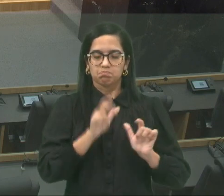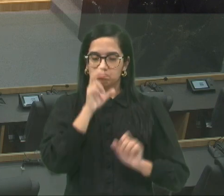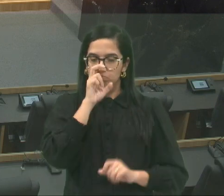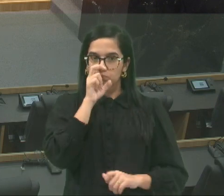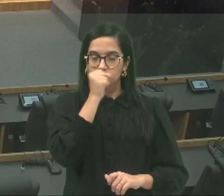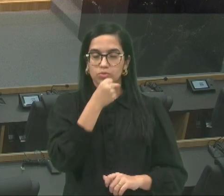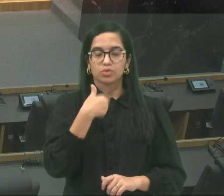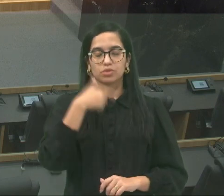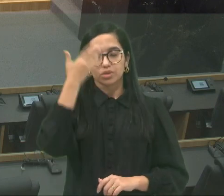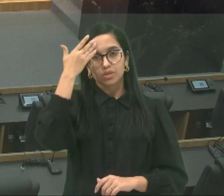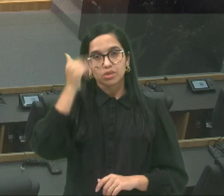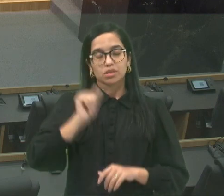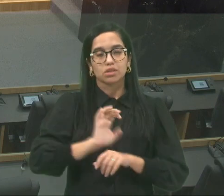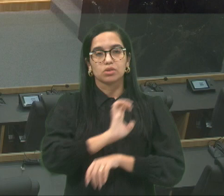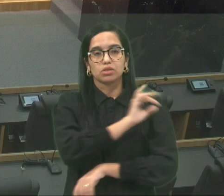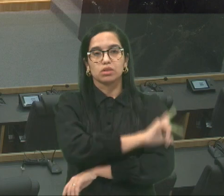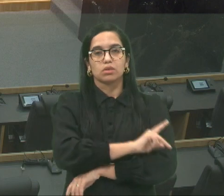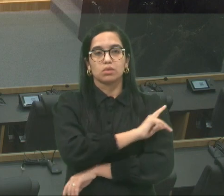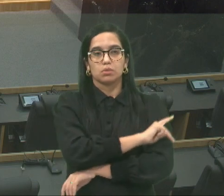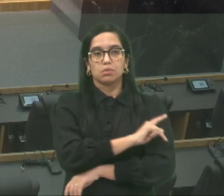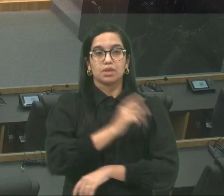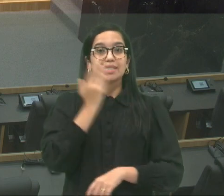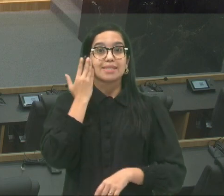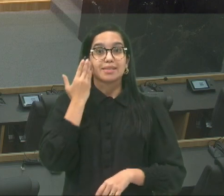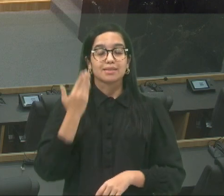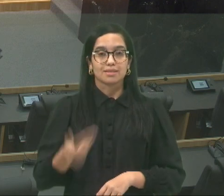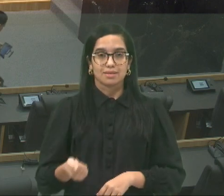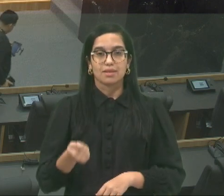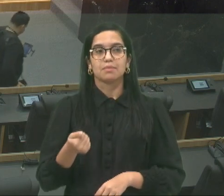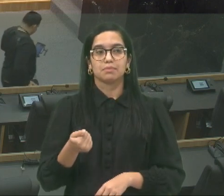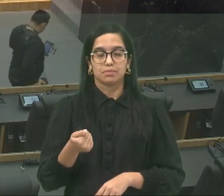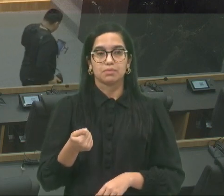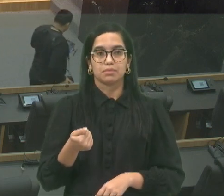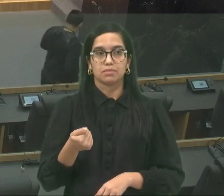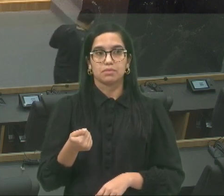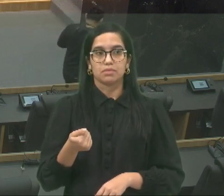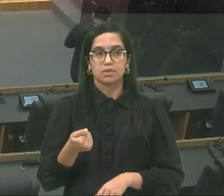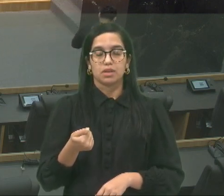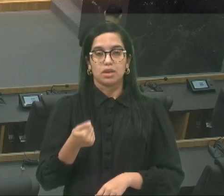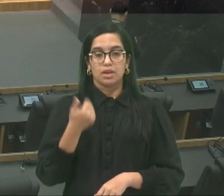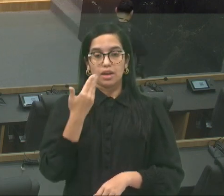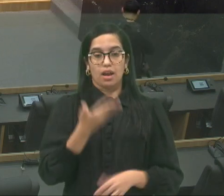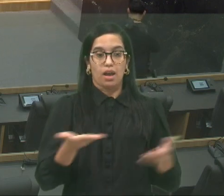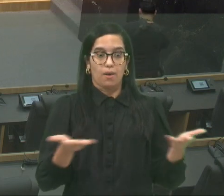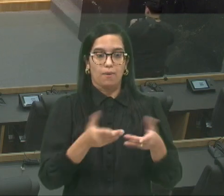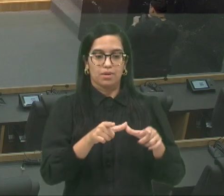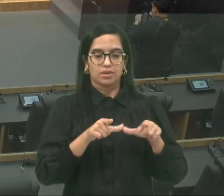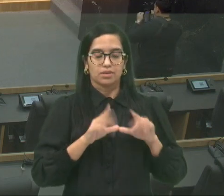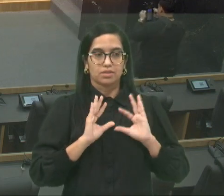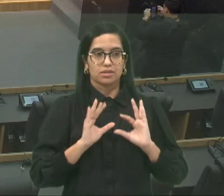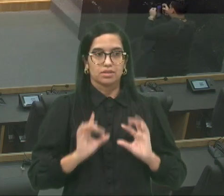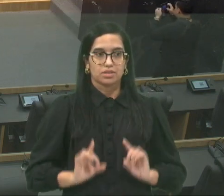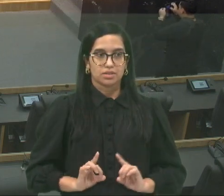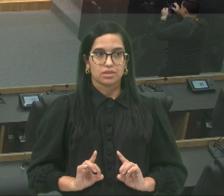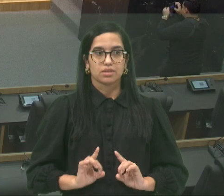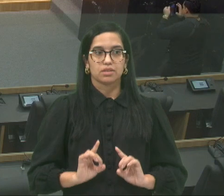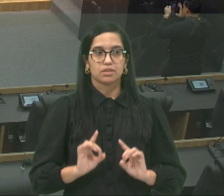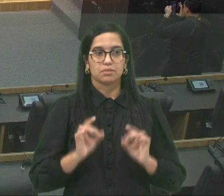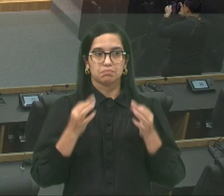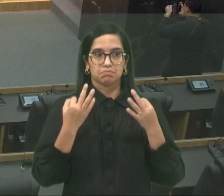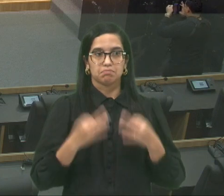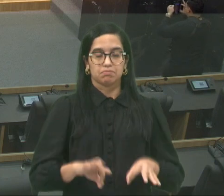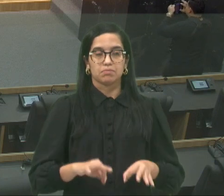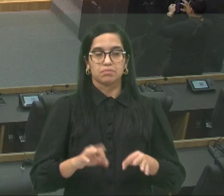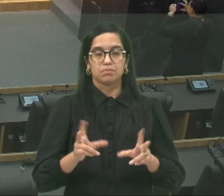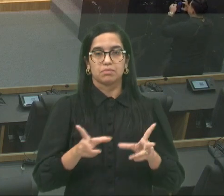que o Piauí reconhece, não apenas com este título, merecidamente recebido, e, além do mais,